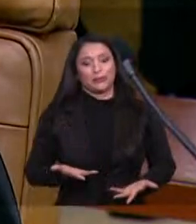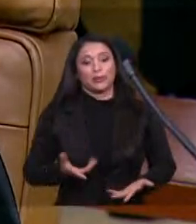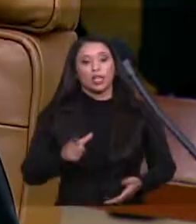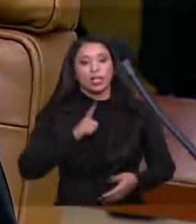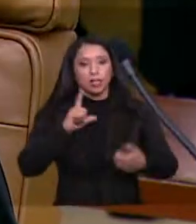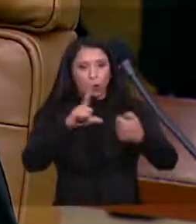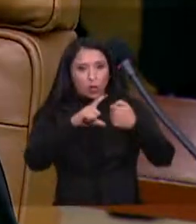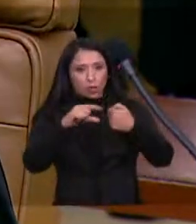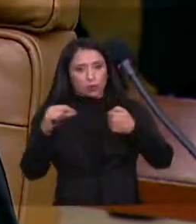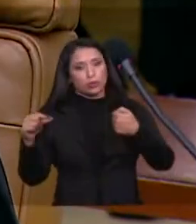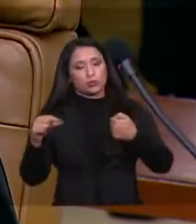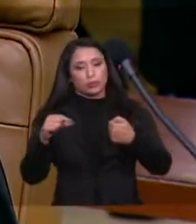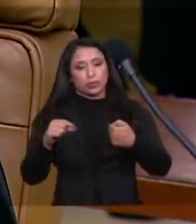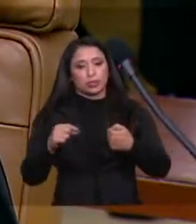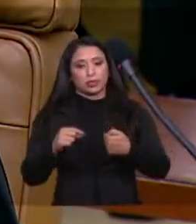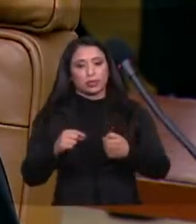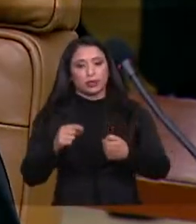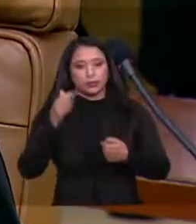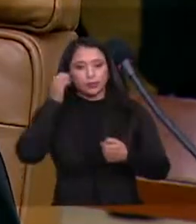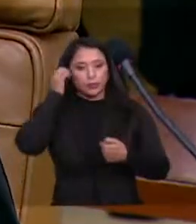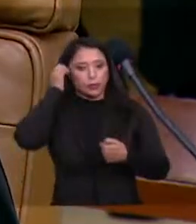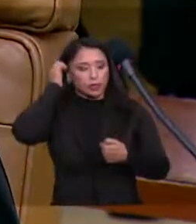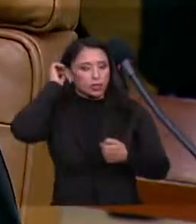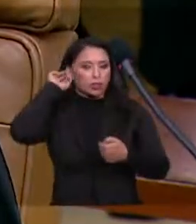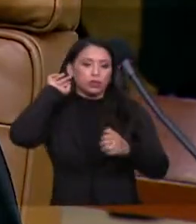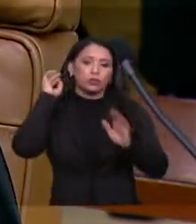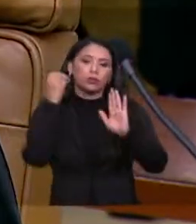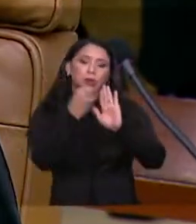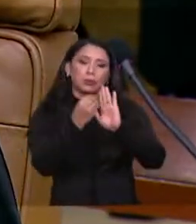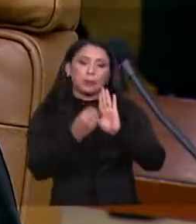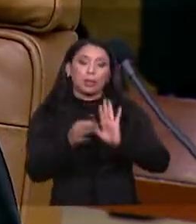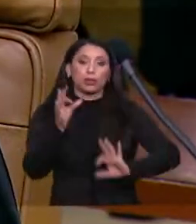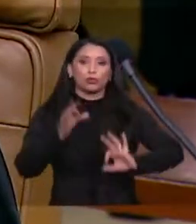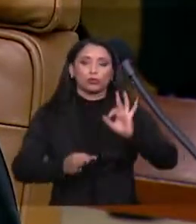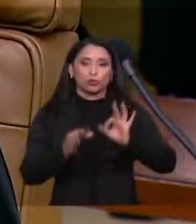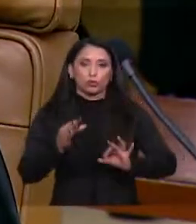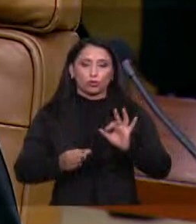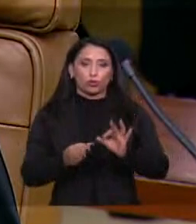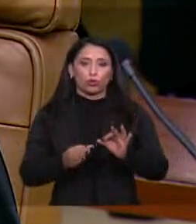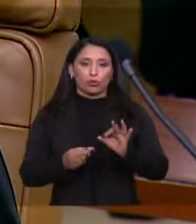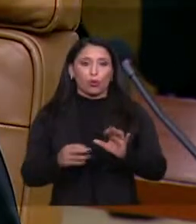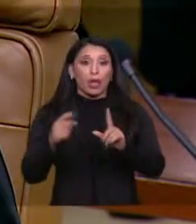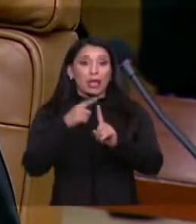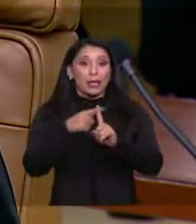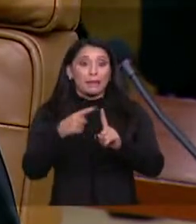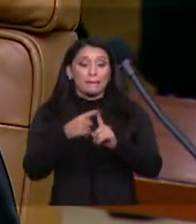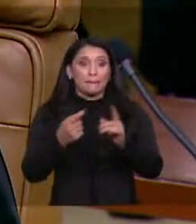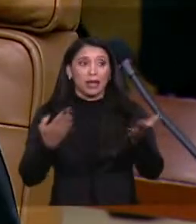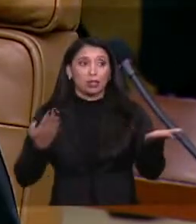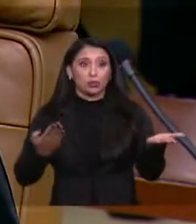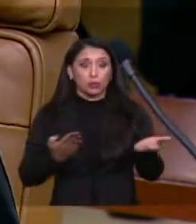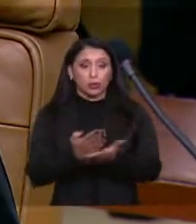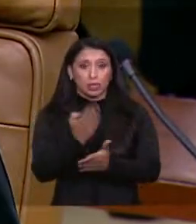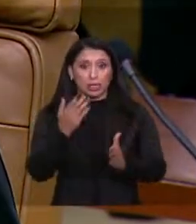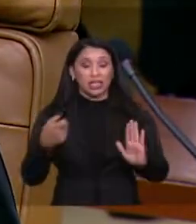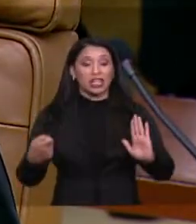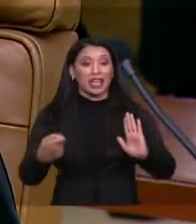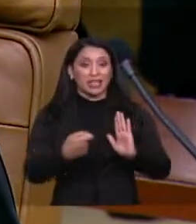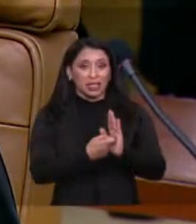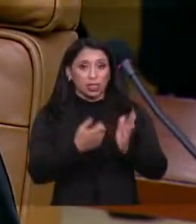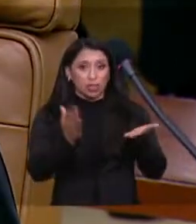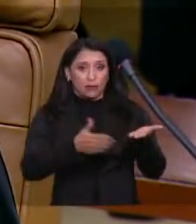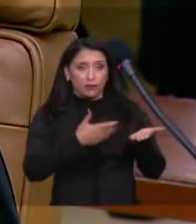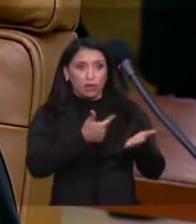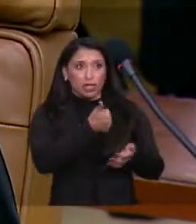o dispositivo o esforço julga o procedente em parte a denúncia de